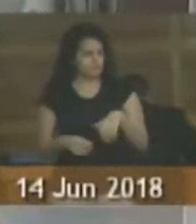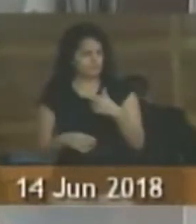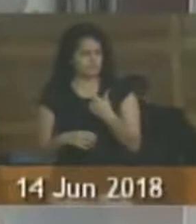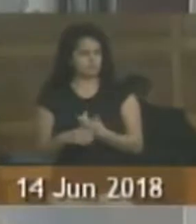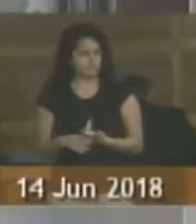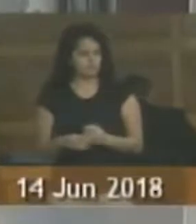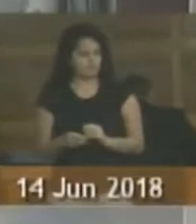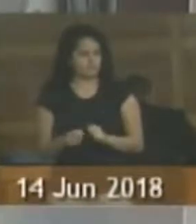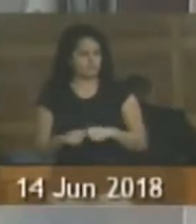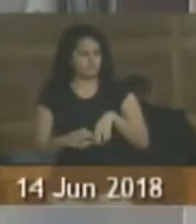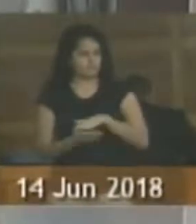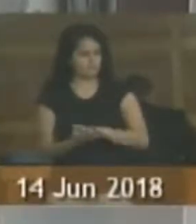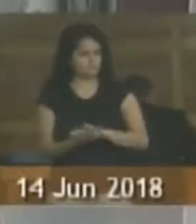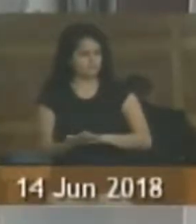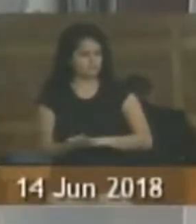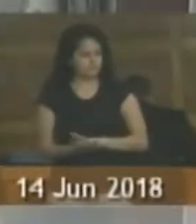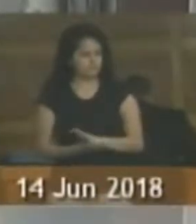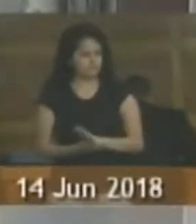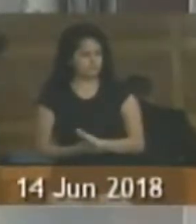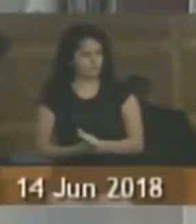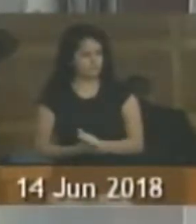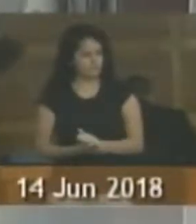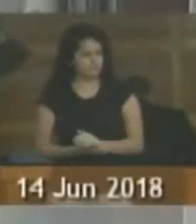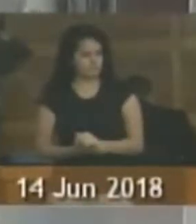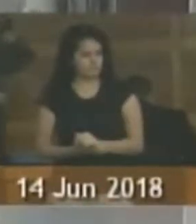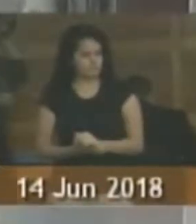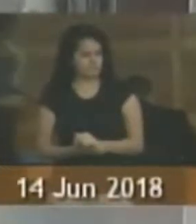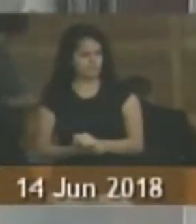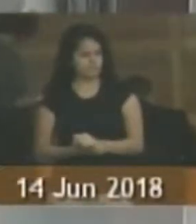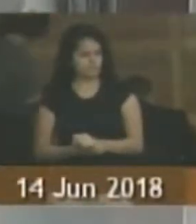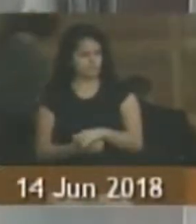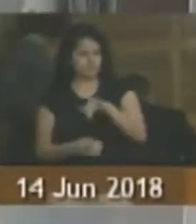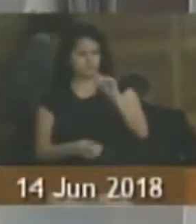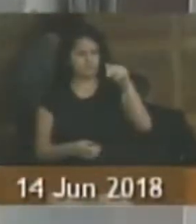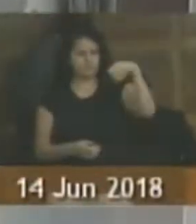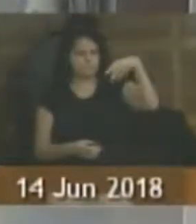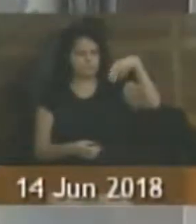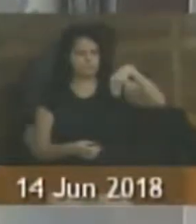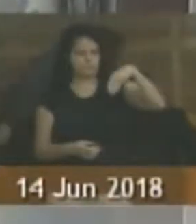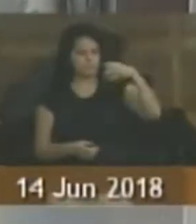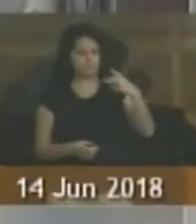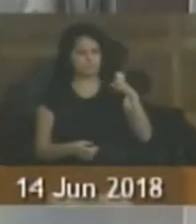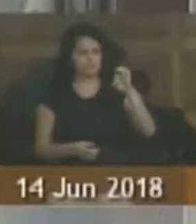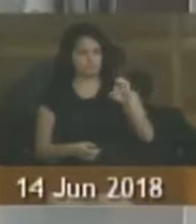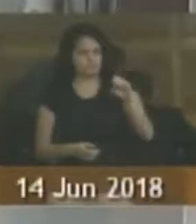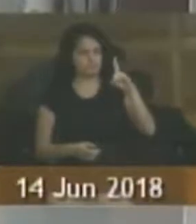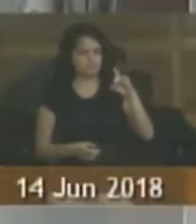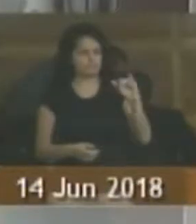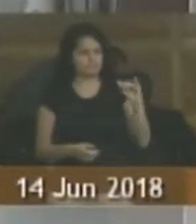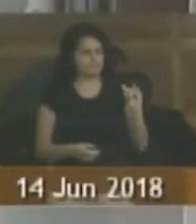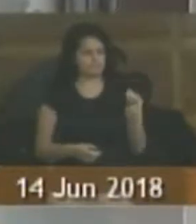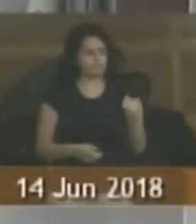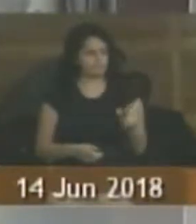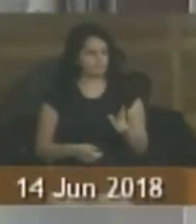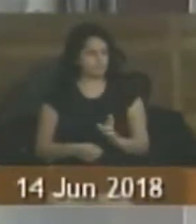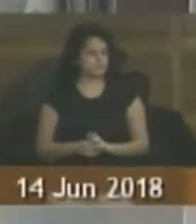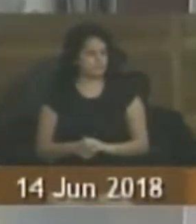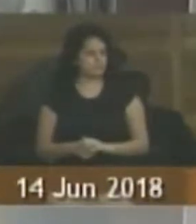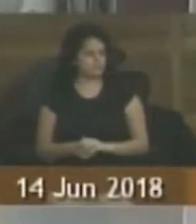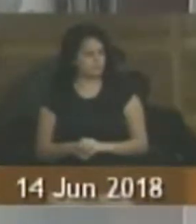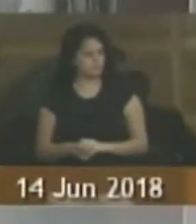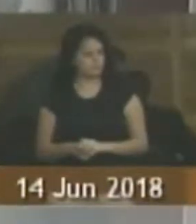dessas autoridades para inibir os atos de vandalismo. É a certeza da impunidade que leva